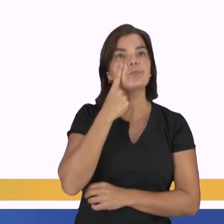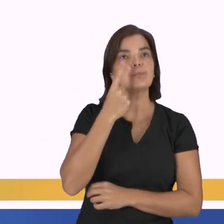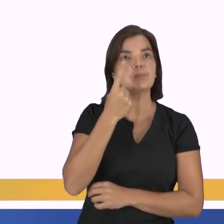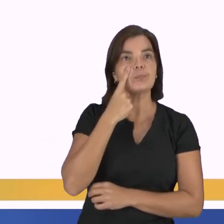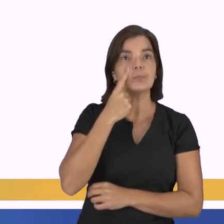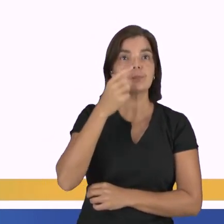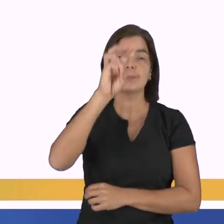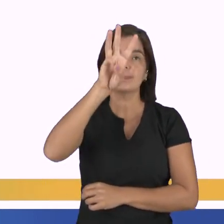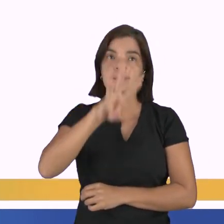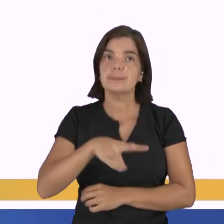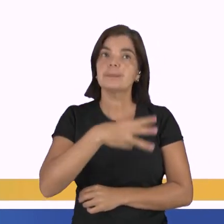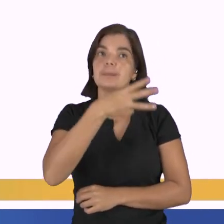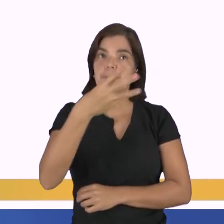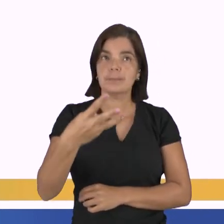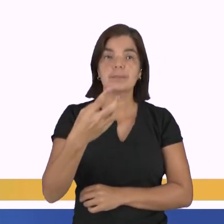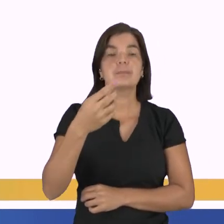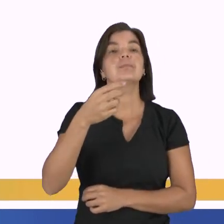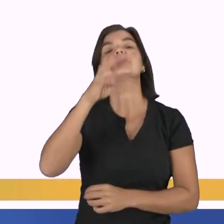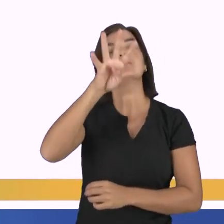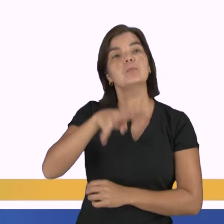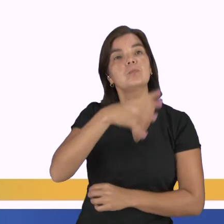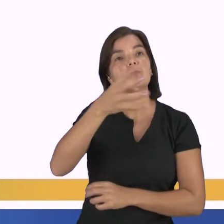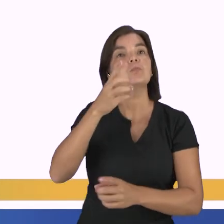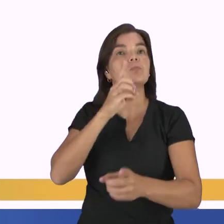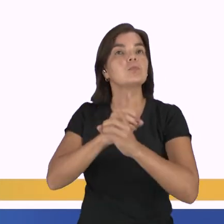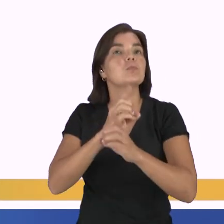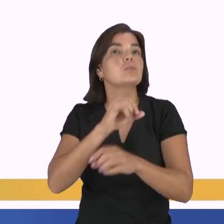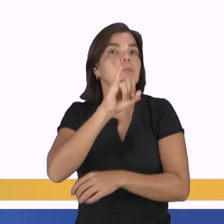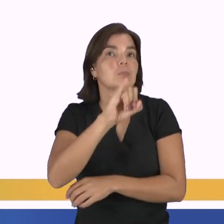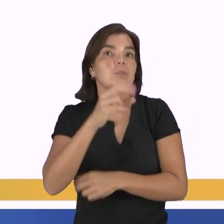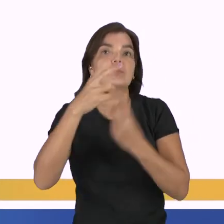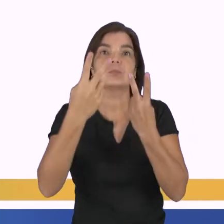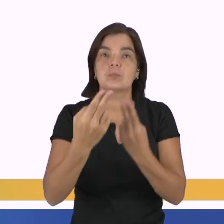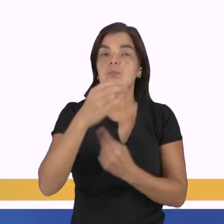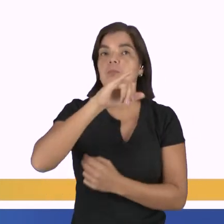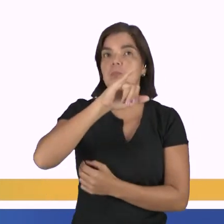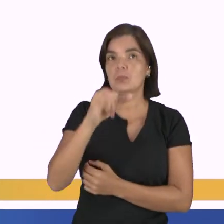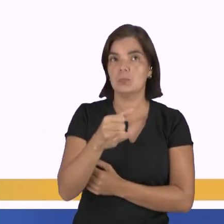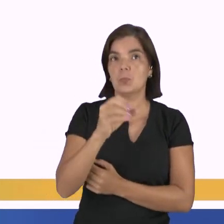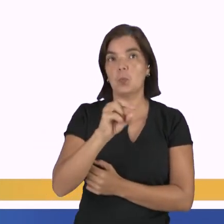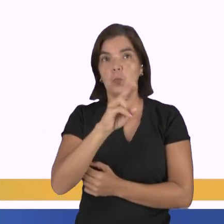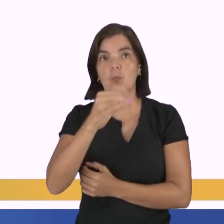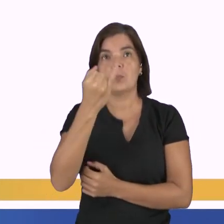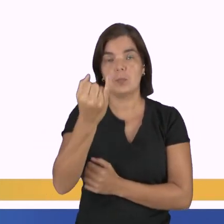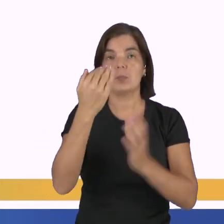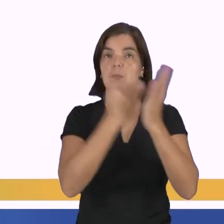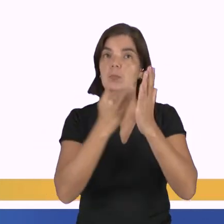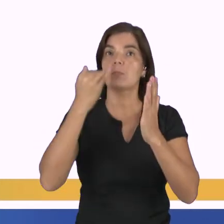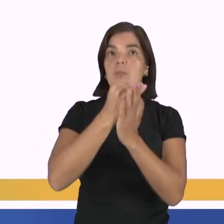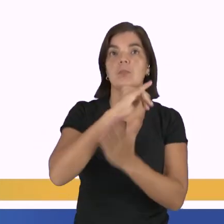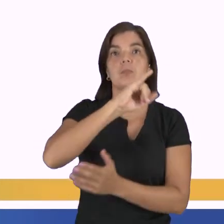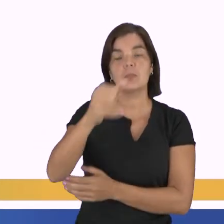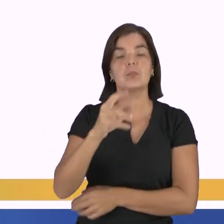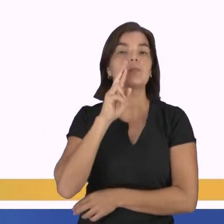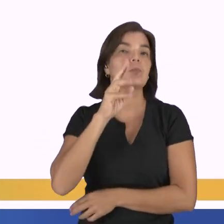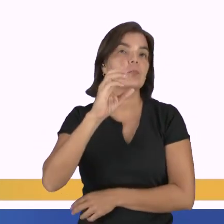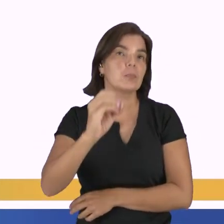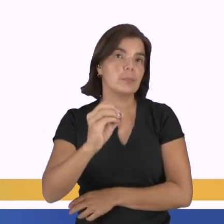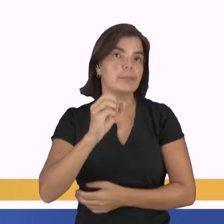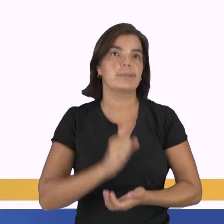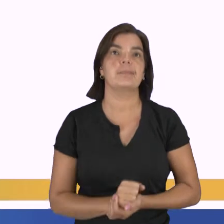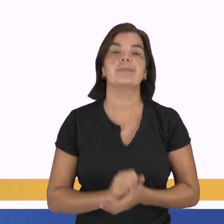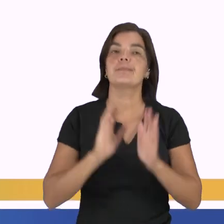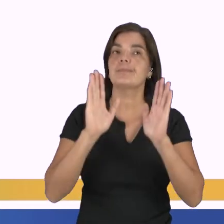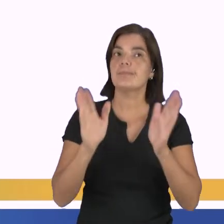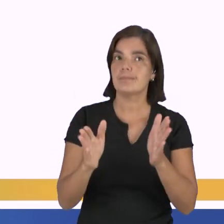observando-se a tabela eu quero que que encontrar que quando ir = j ou ir é maior que J O resultado é zero